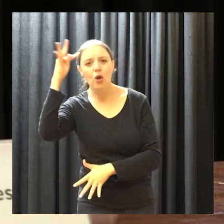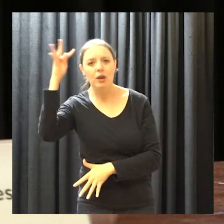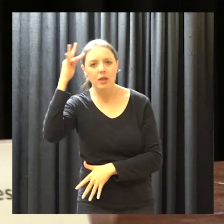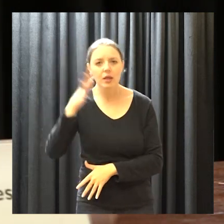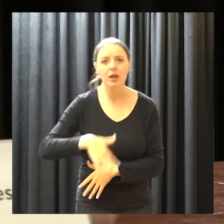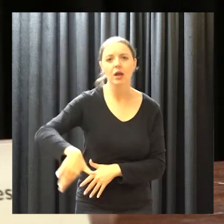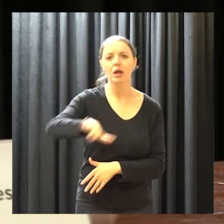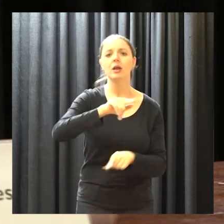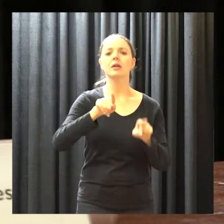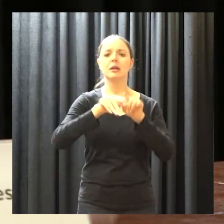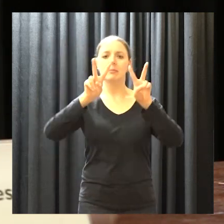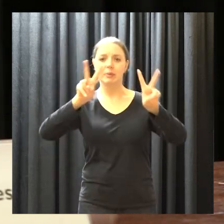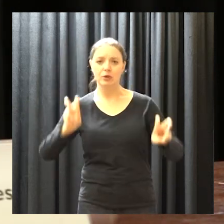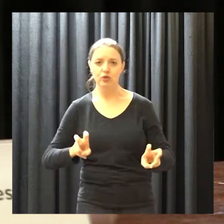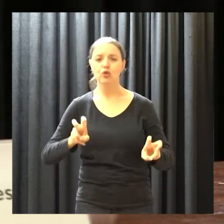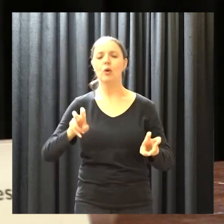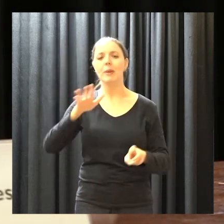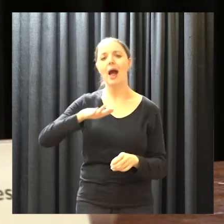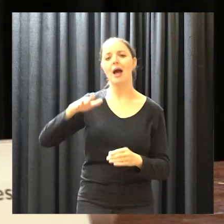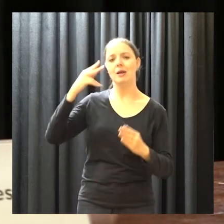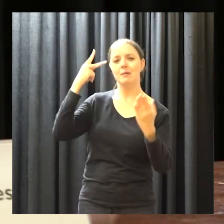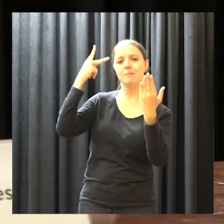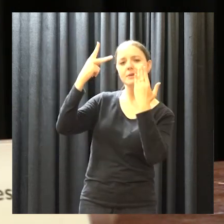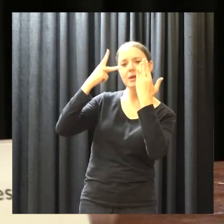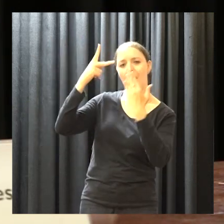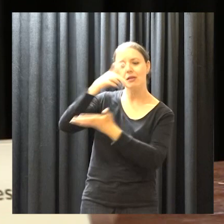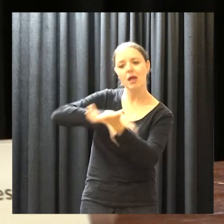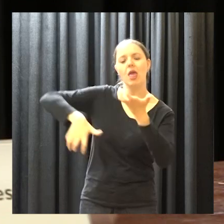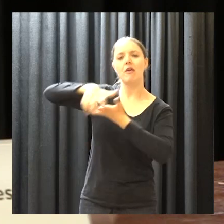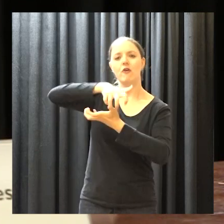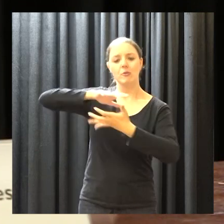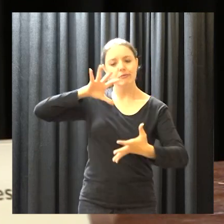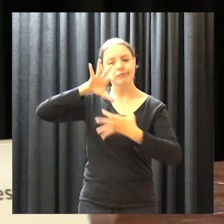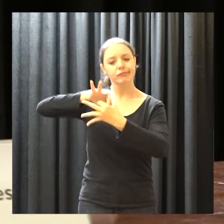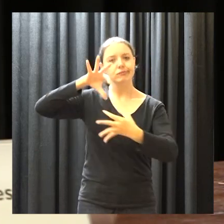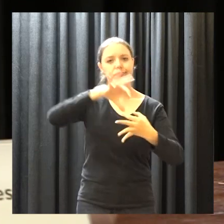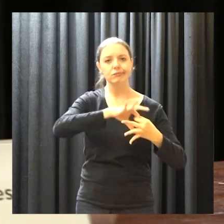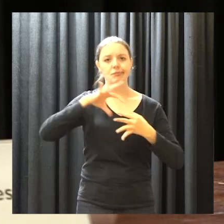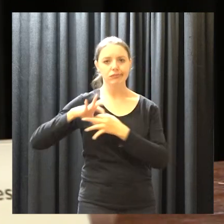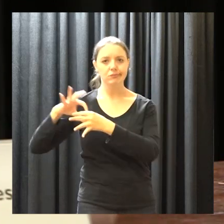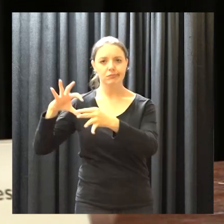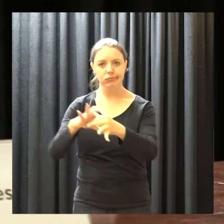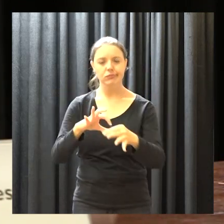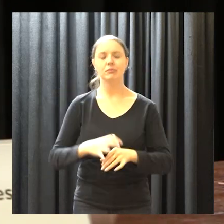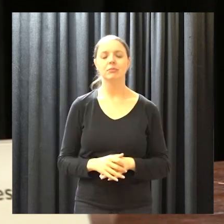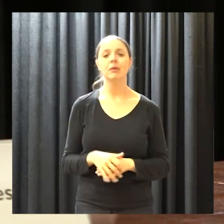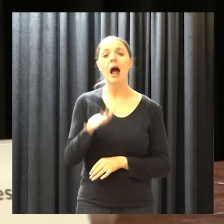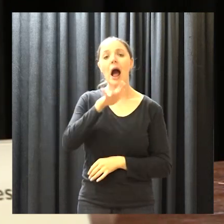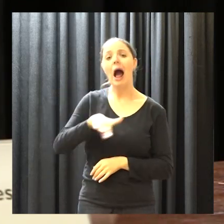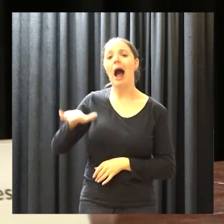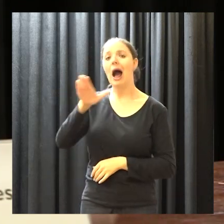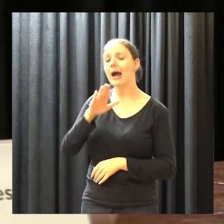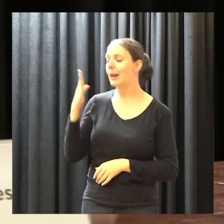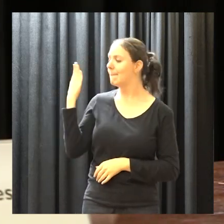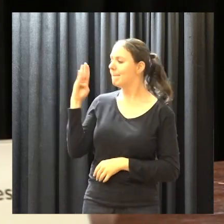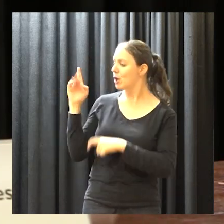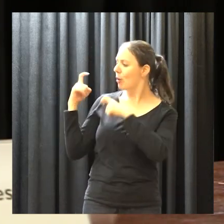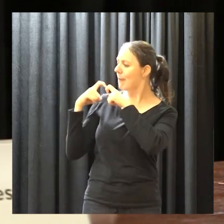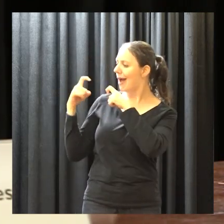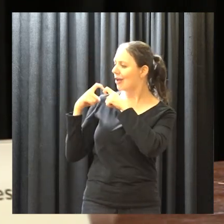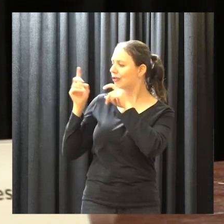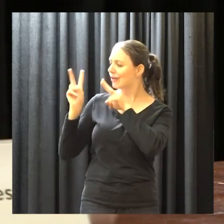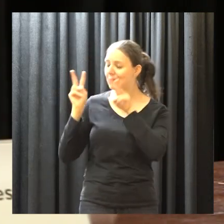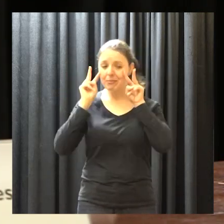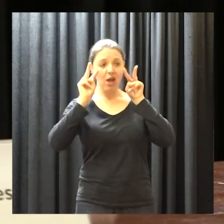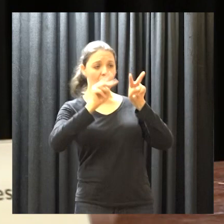reforma psiquiátrica. A narrativa biomédica, que patologiza pessoas com deficiência, posicionando-as